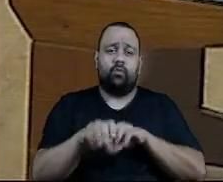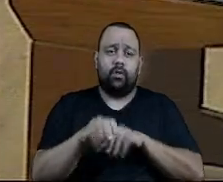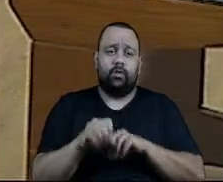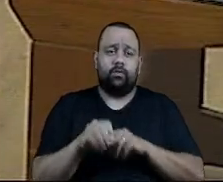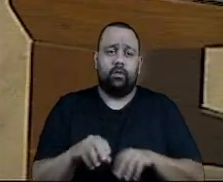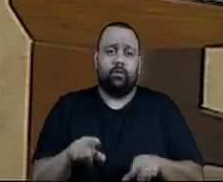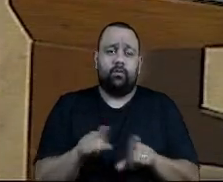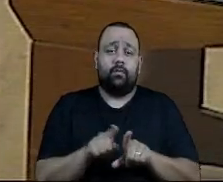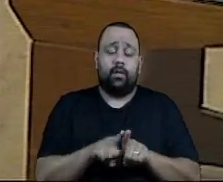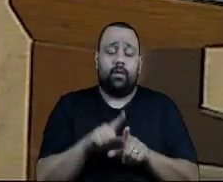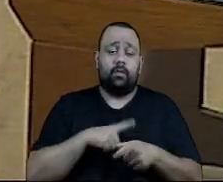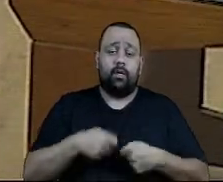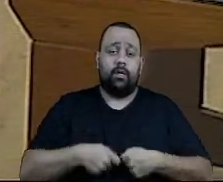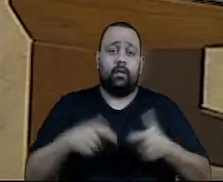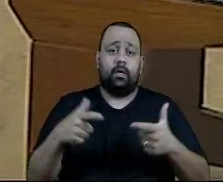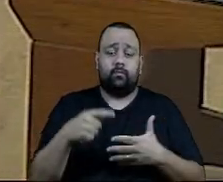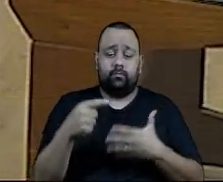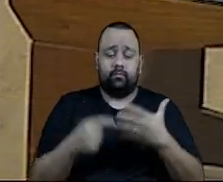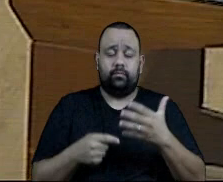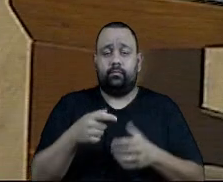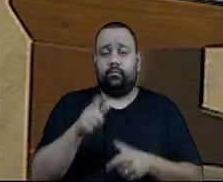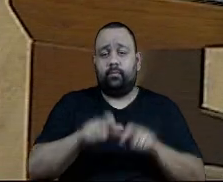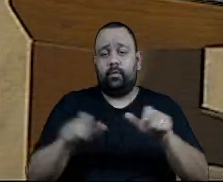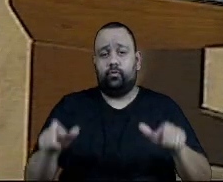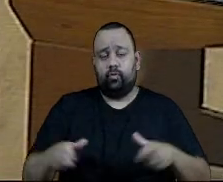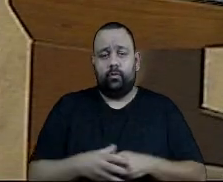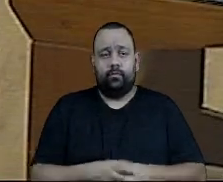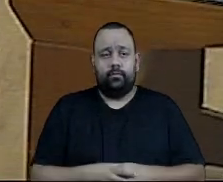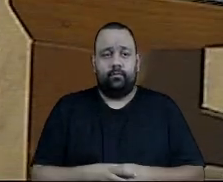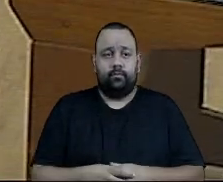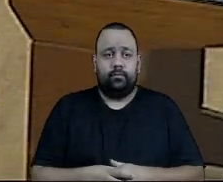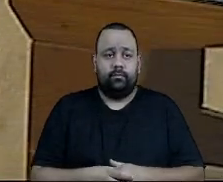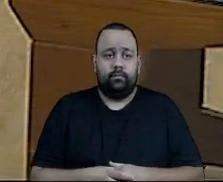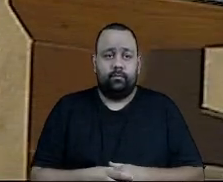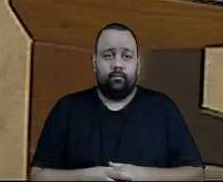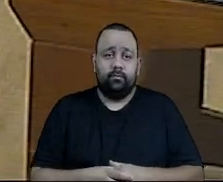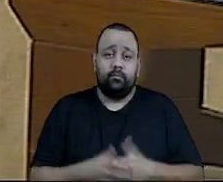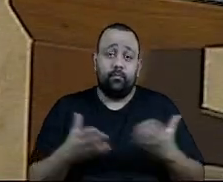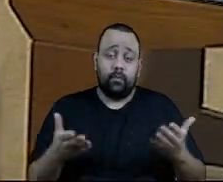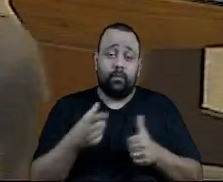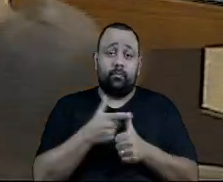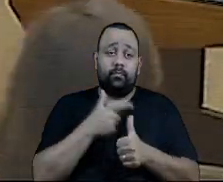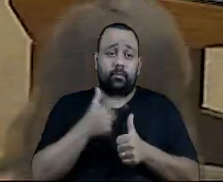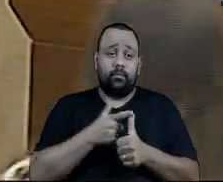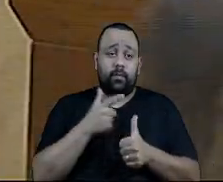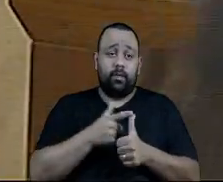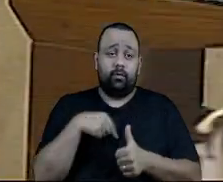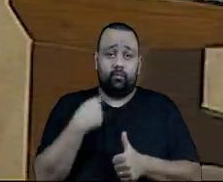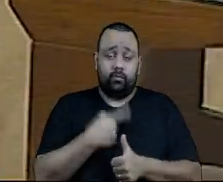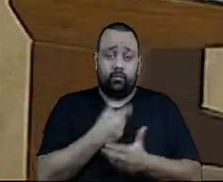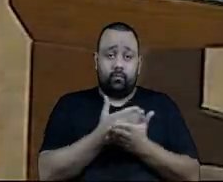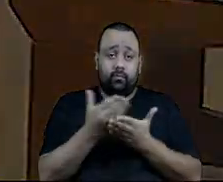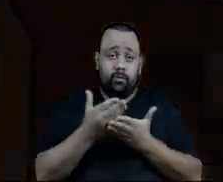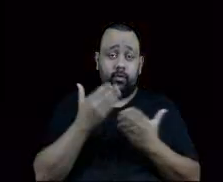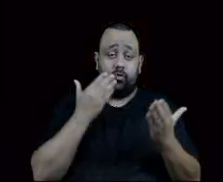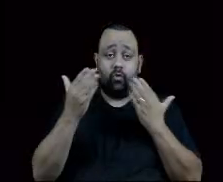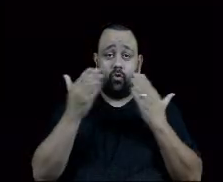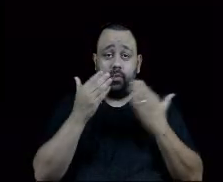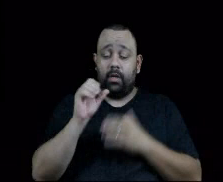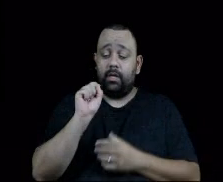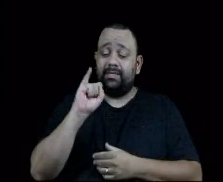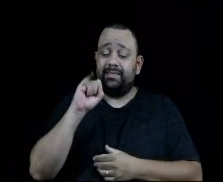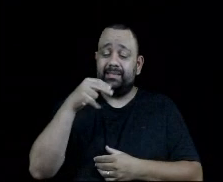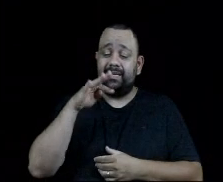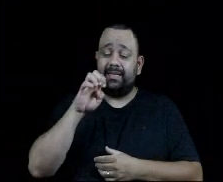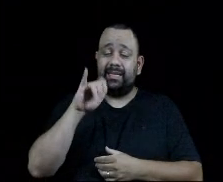constitucionais de saúde, educação, Fundeb, gastos com pessoal. Então, primeiramente, a gente vai